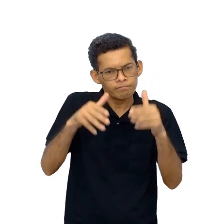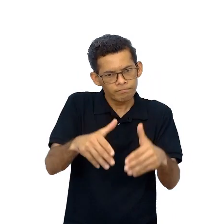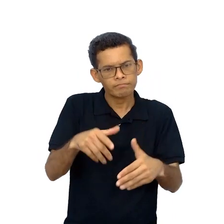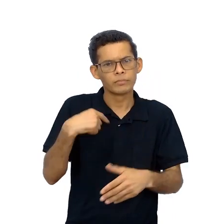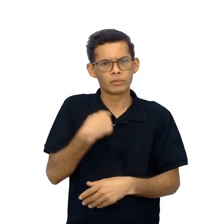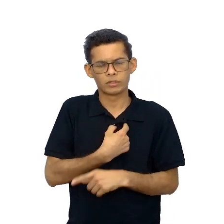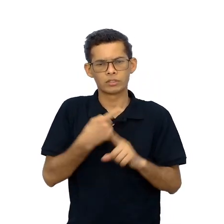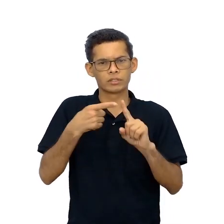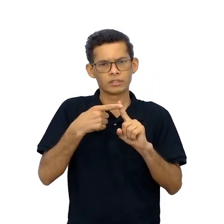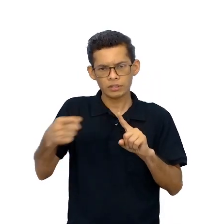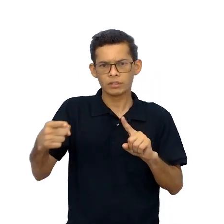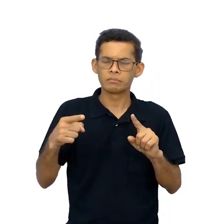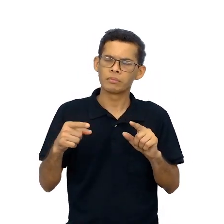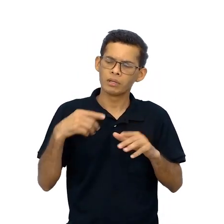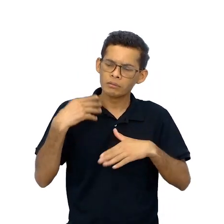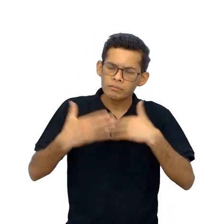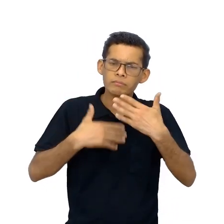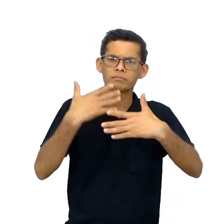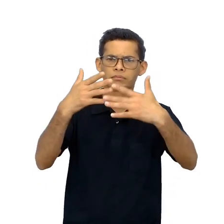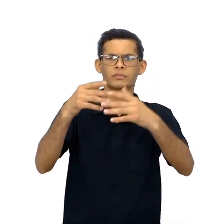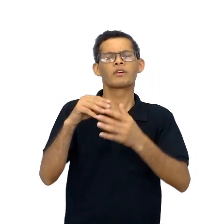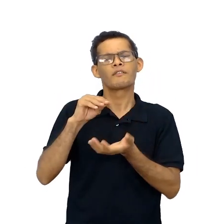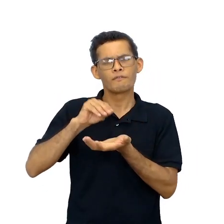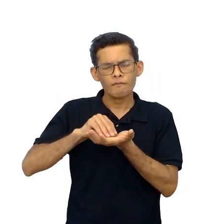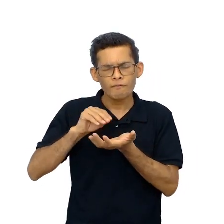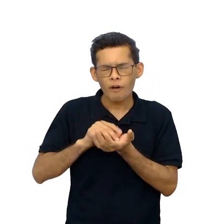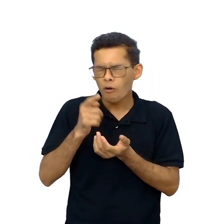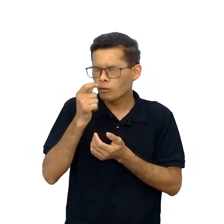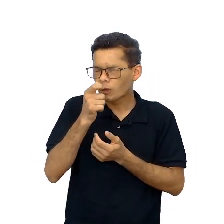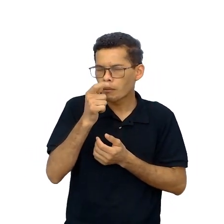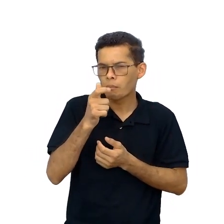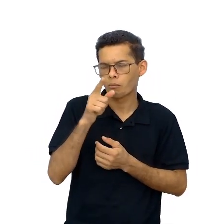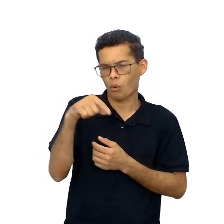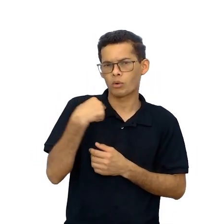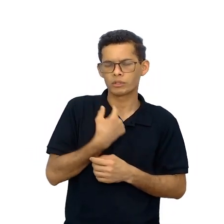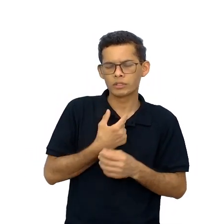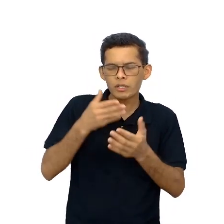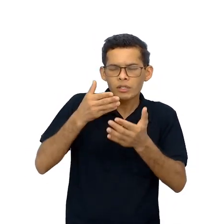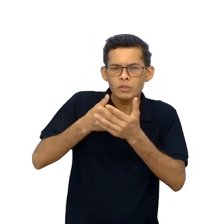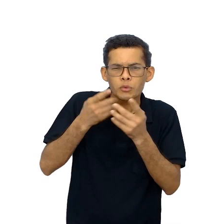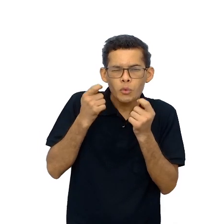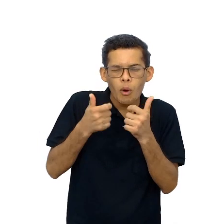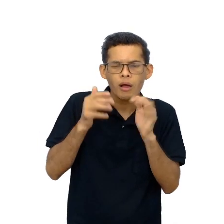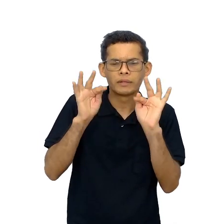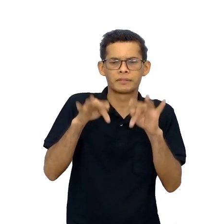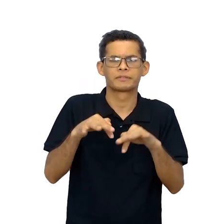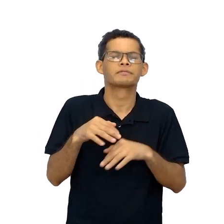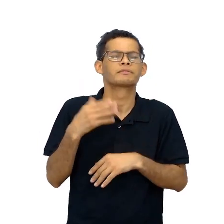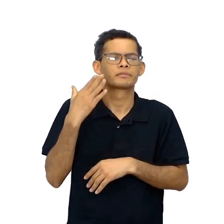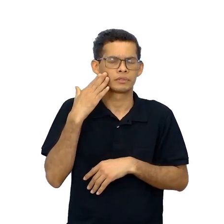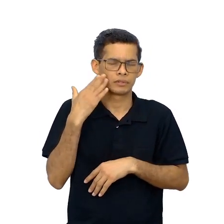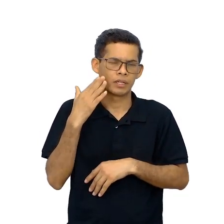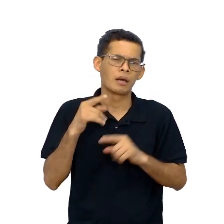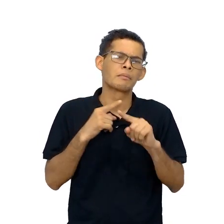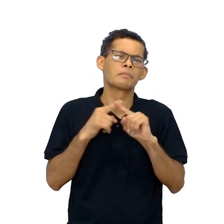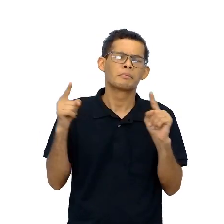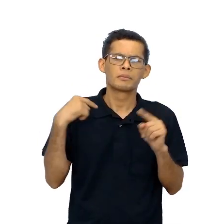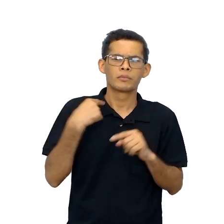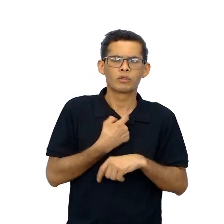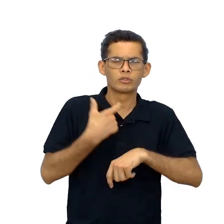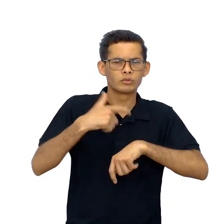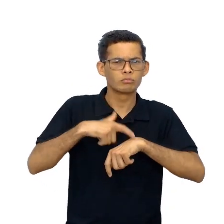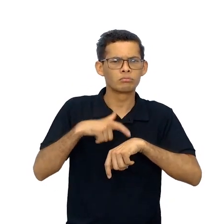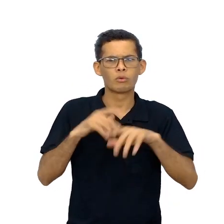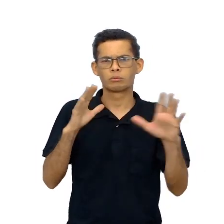essa semana. Eu sei que falta pouco, estamos na reta final do ano de 2022, o momento onde todos nós